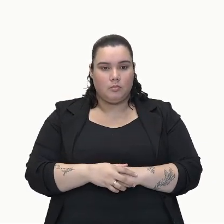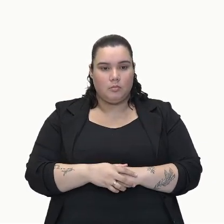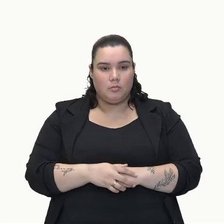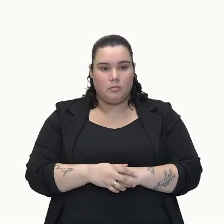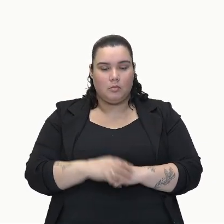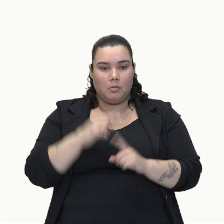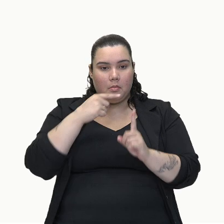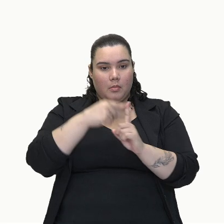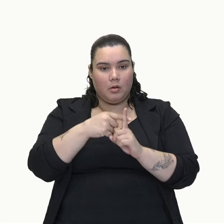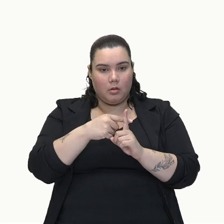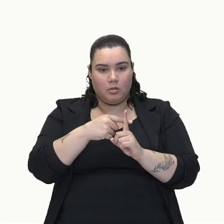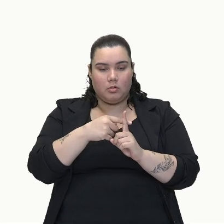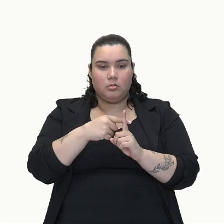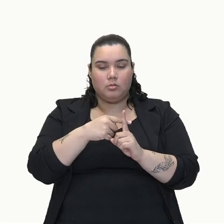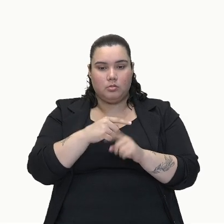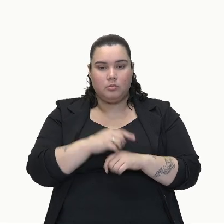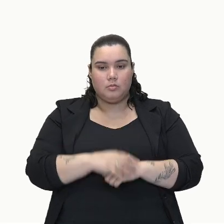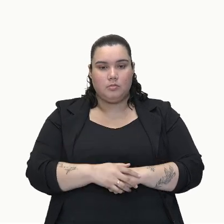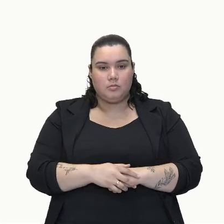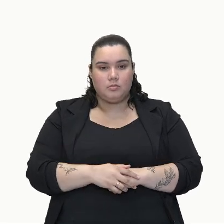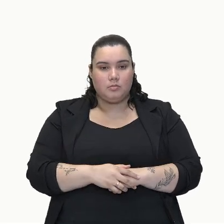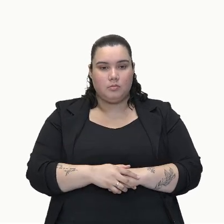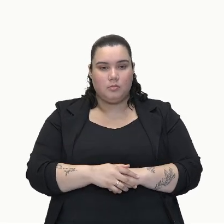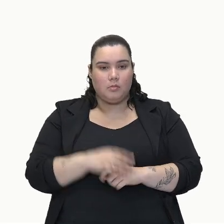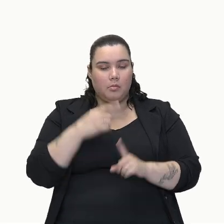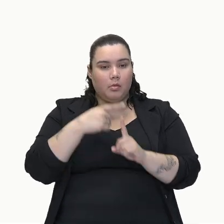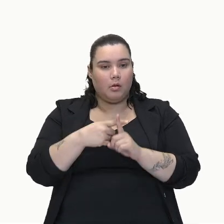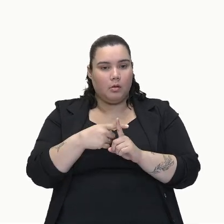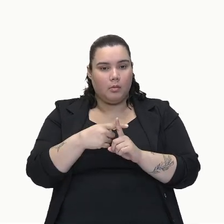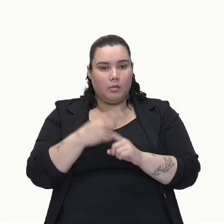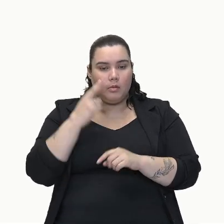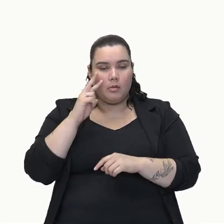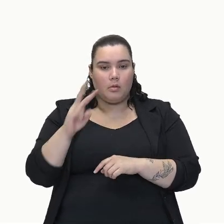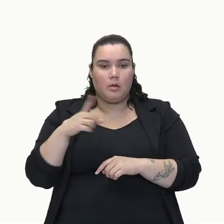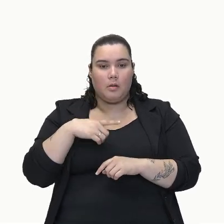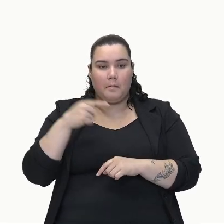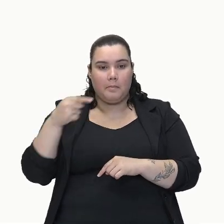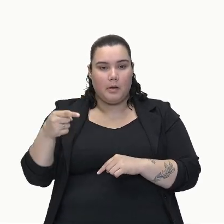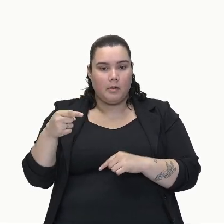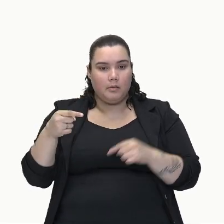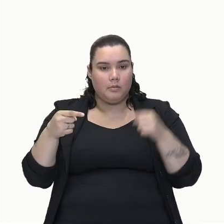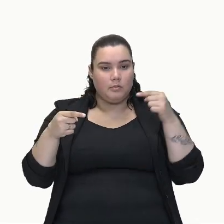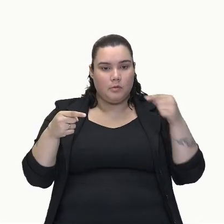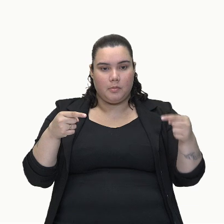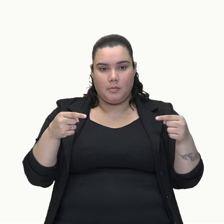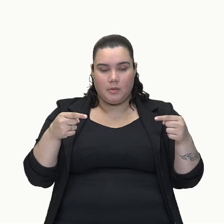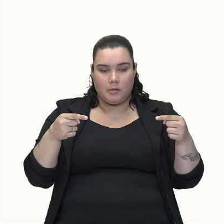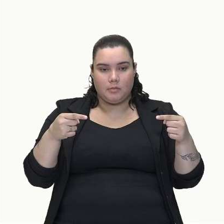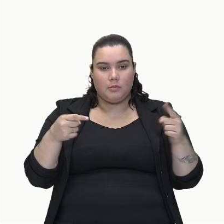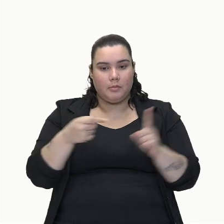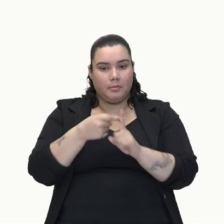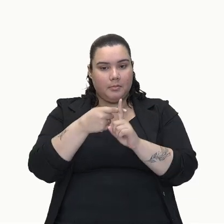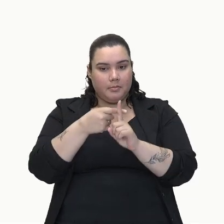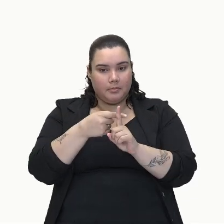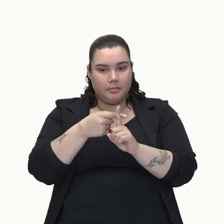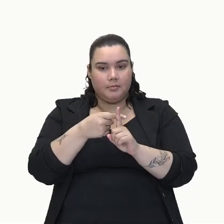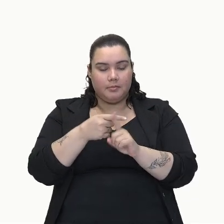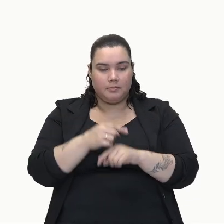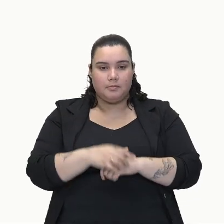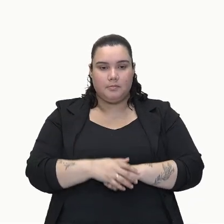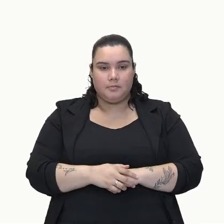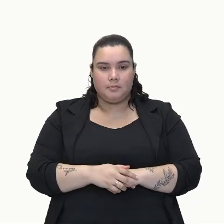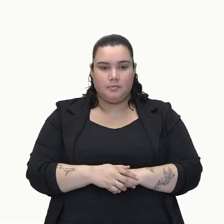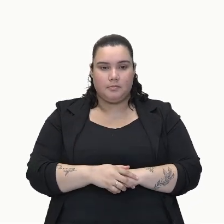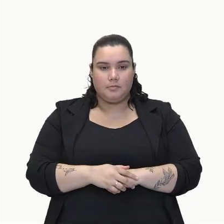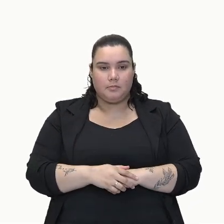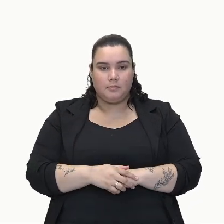Mais, por que mais? Porque aqui nós temos Menos com menos sendo multiplicado, o